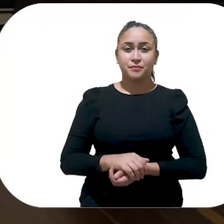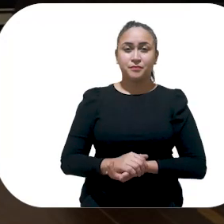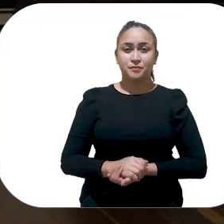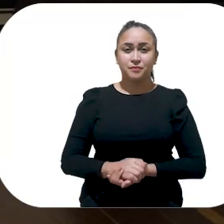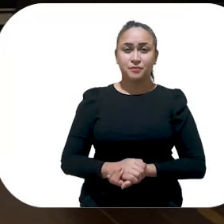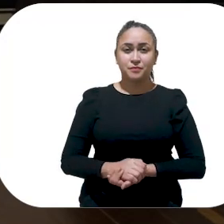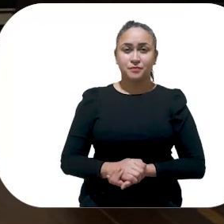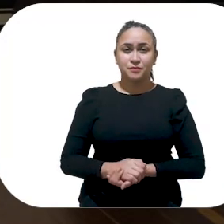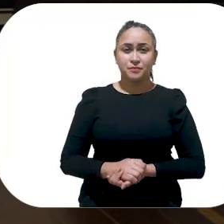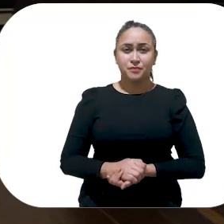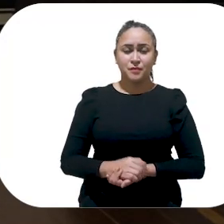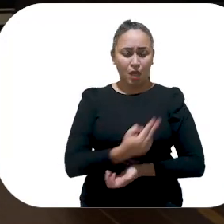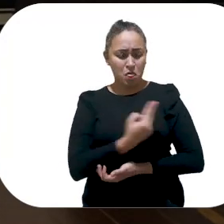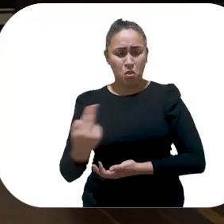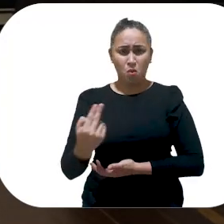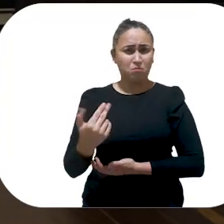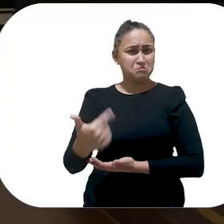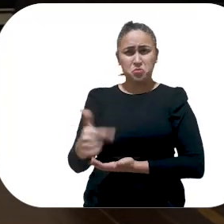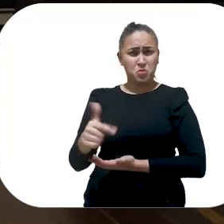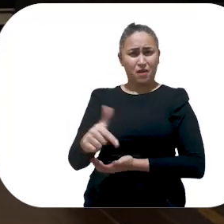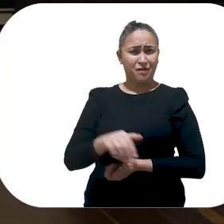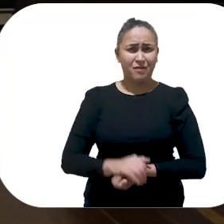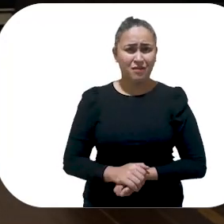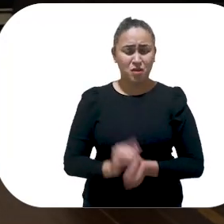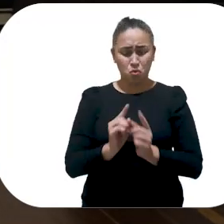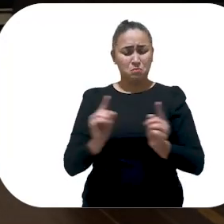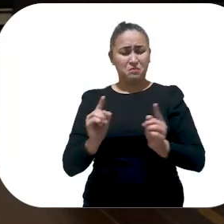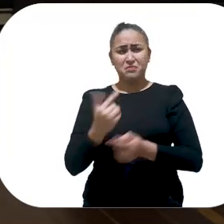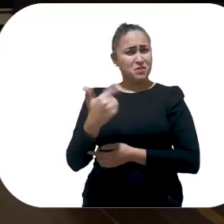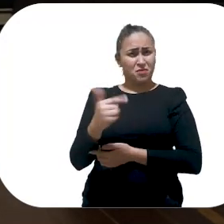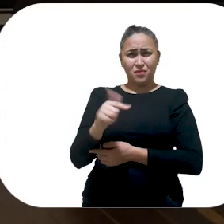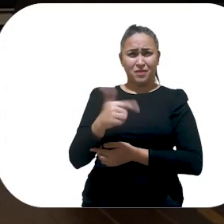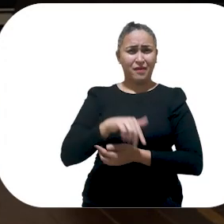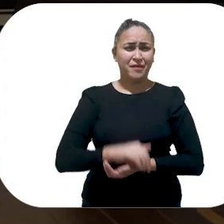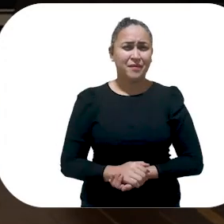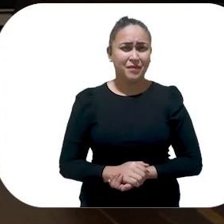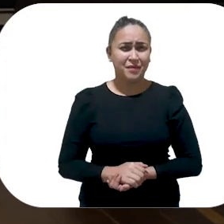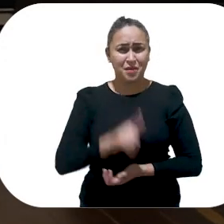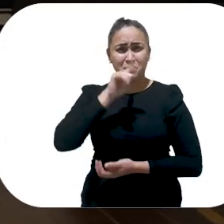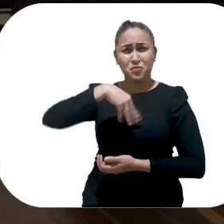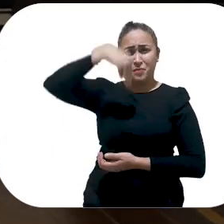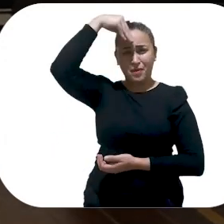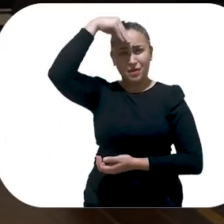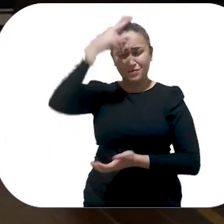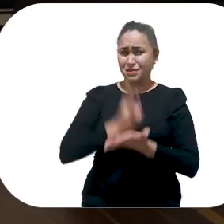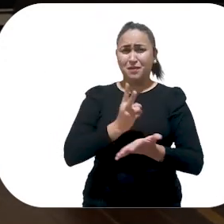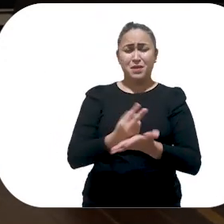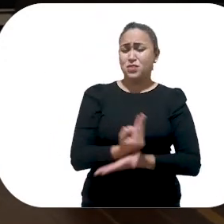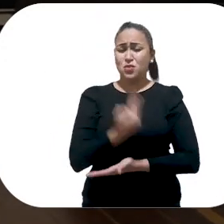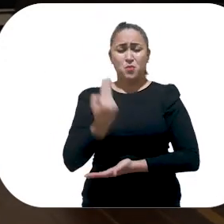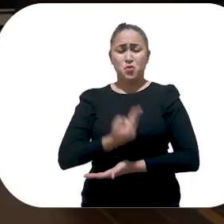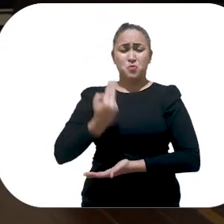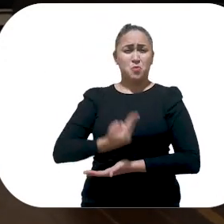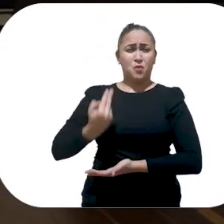Não tenho nome. Nem sobrenome. Sou batizado a todo instante e a todo momento por